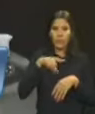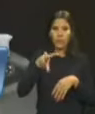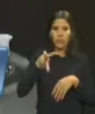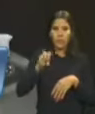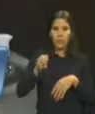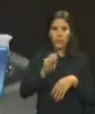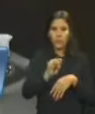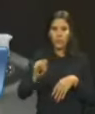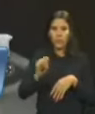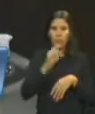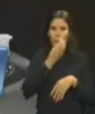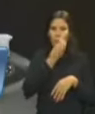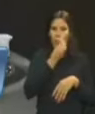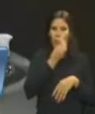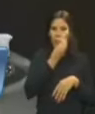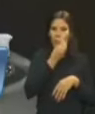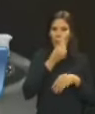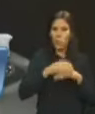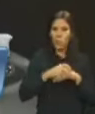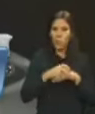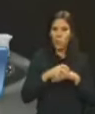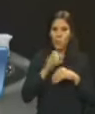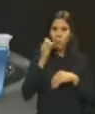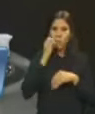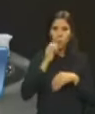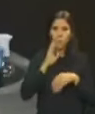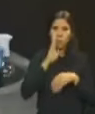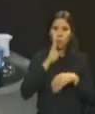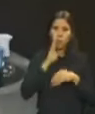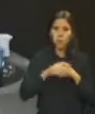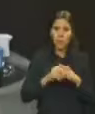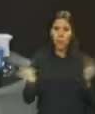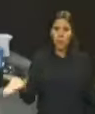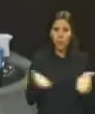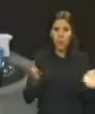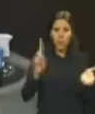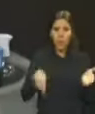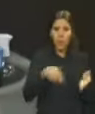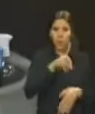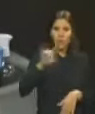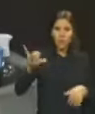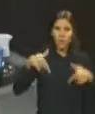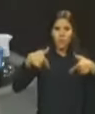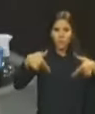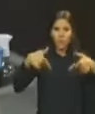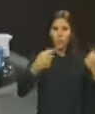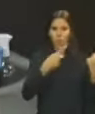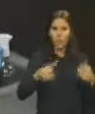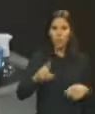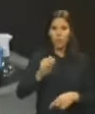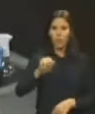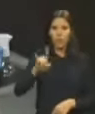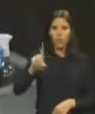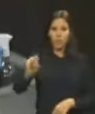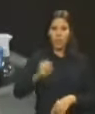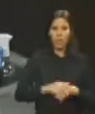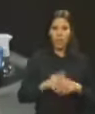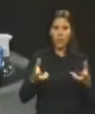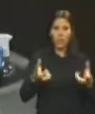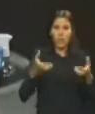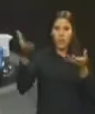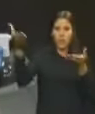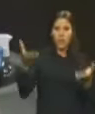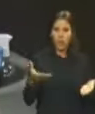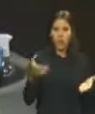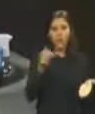Bom, deputado Osmar, hoje é o Dia Mundial de Luta contra a AIDS. Eu quero convidar a Vossa